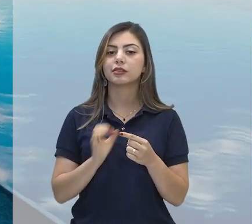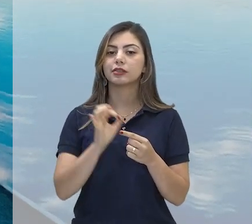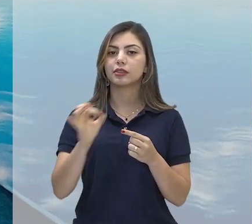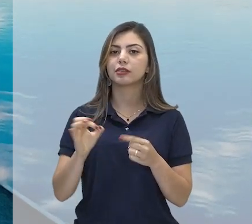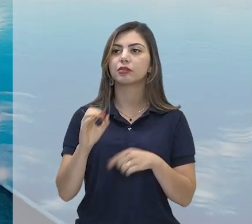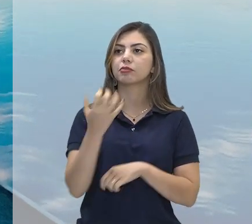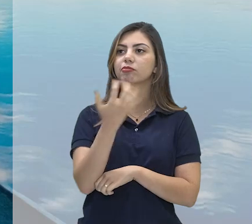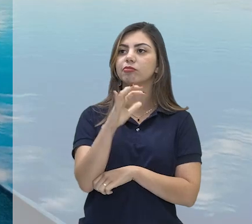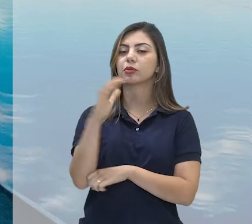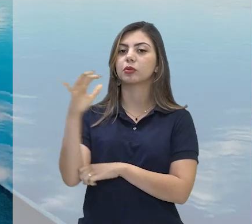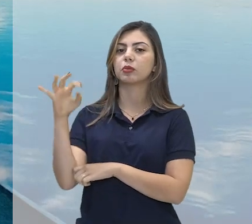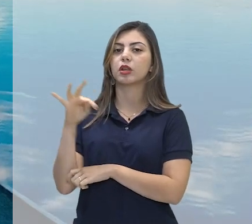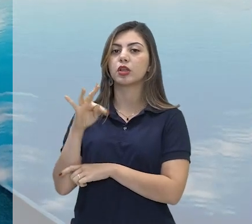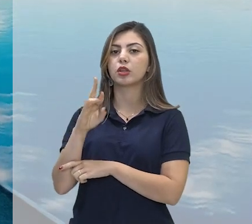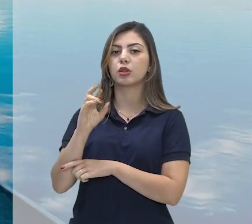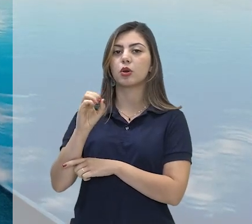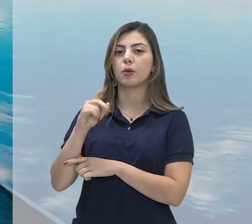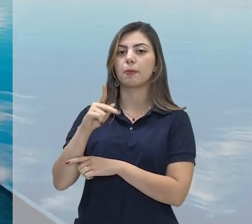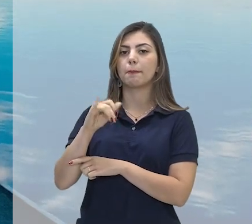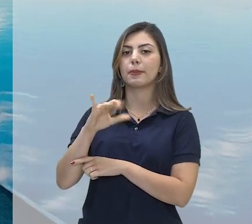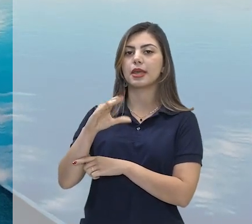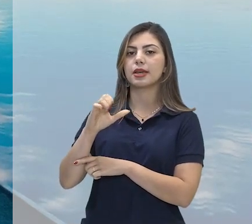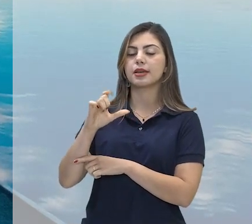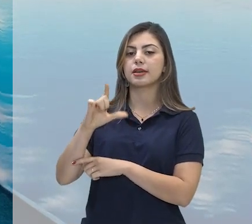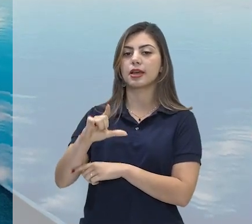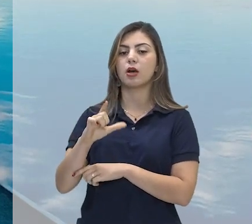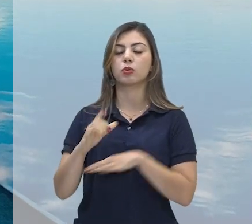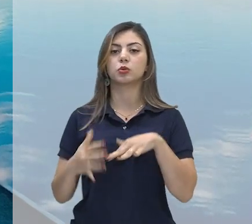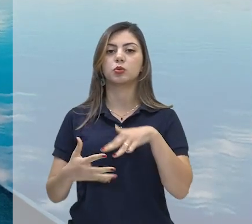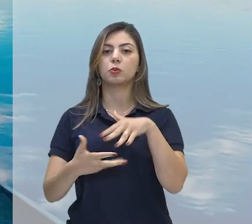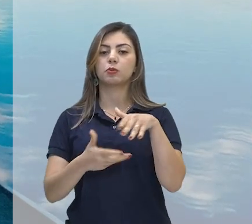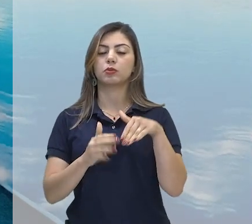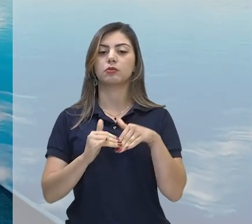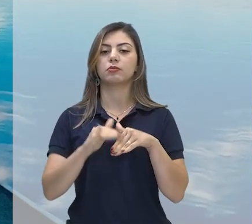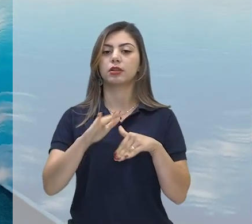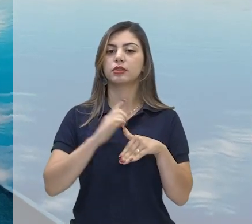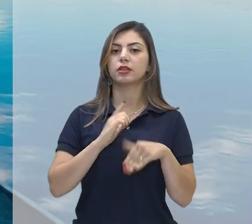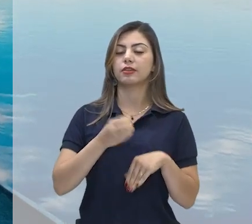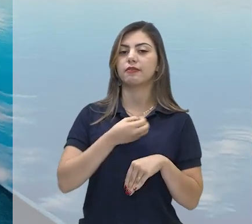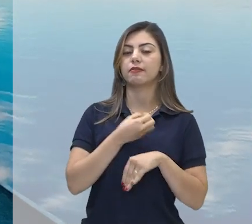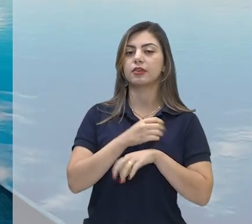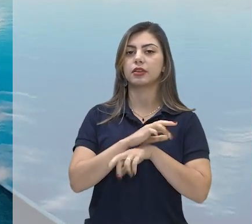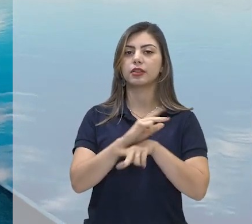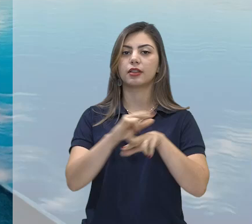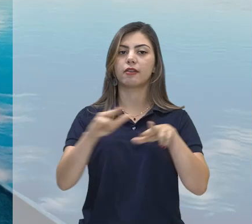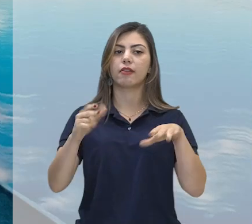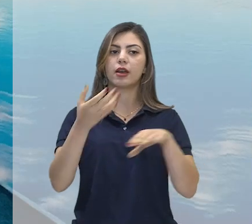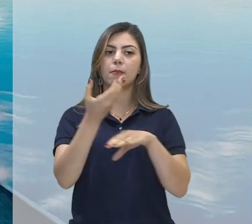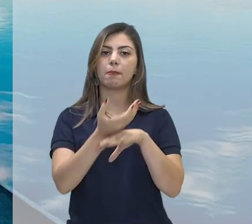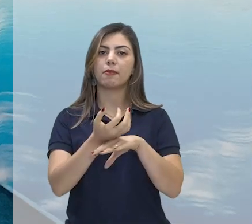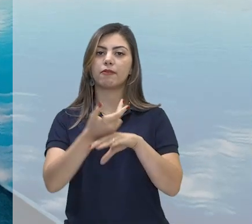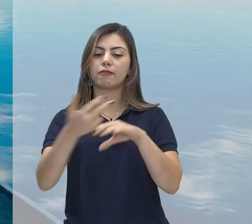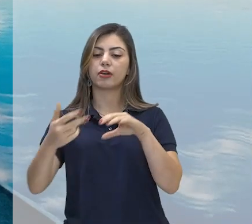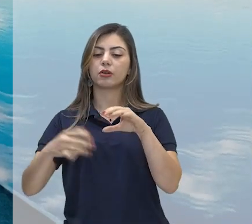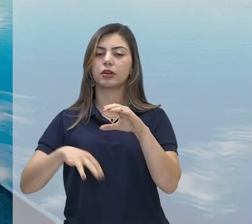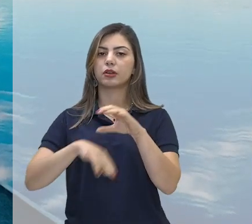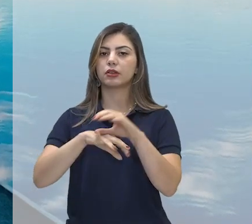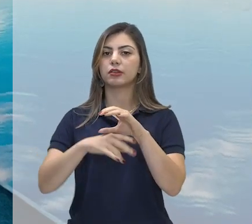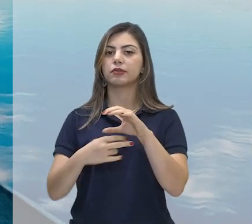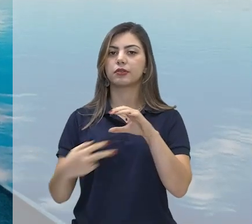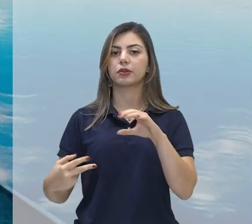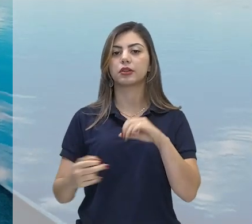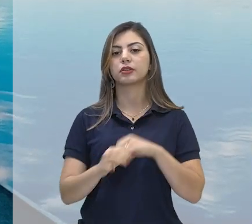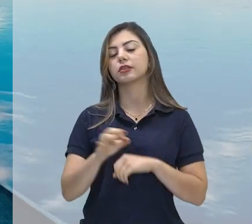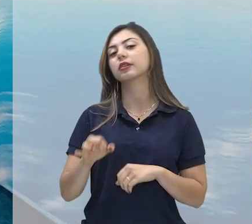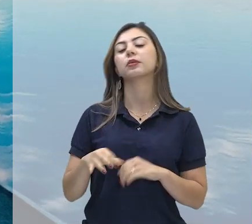florestas tropicais úmidas que abrigam a maior quantidade de espécies de fauna e flora. No entanto, cerca